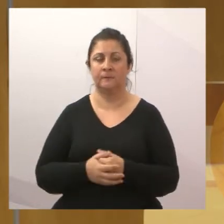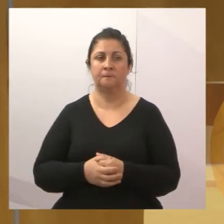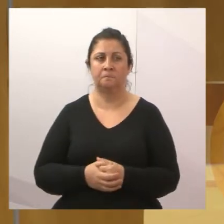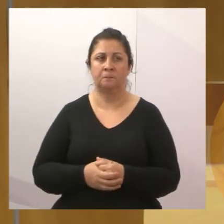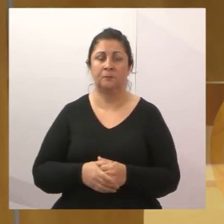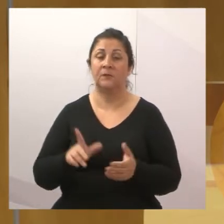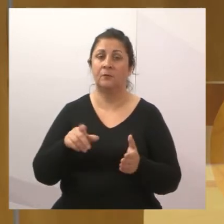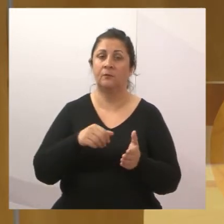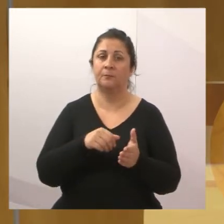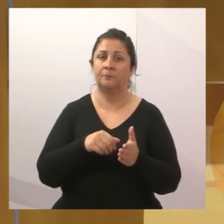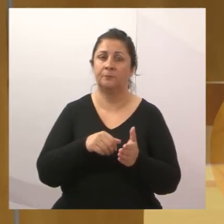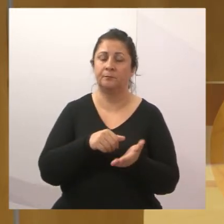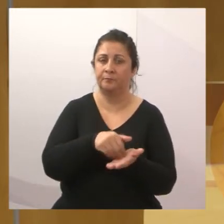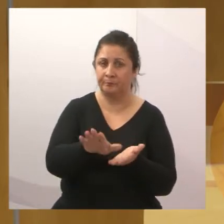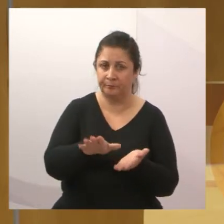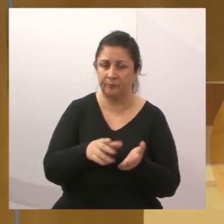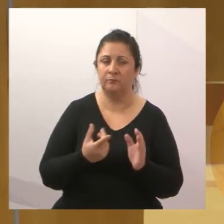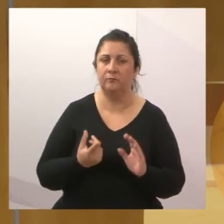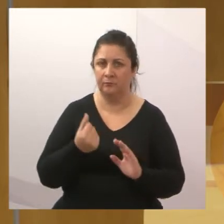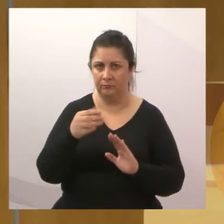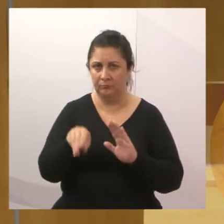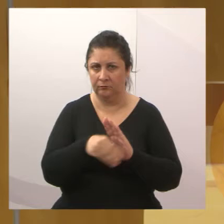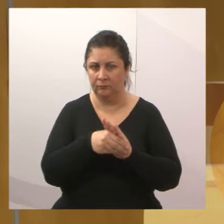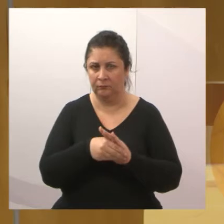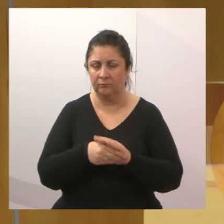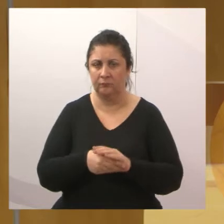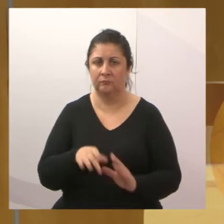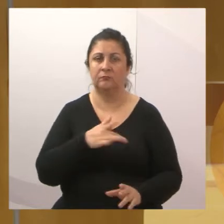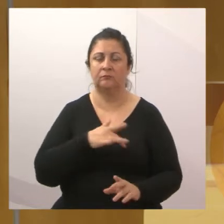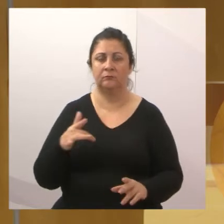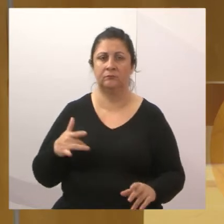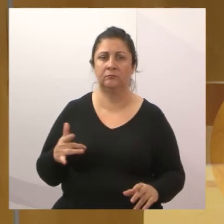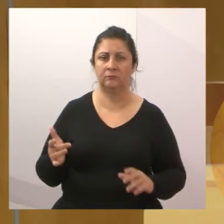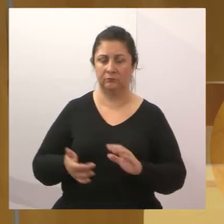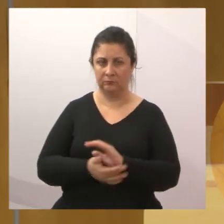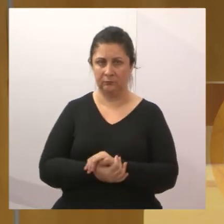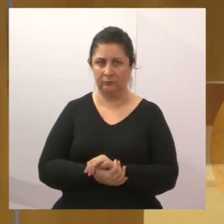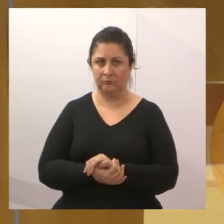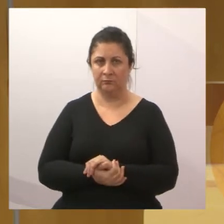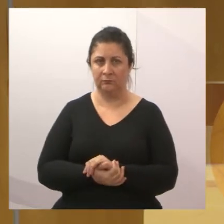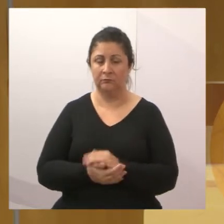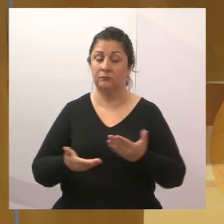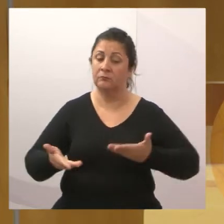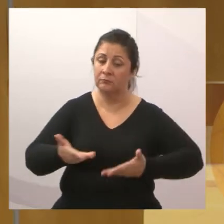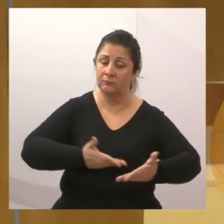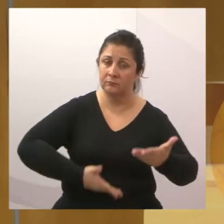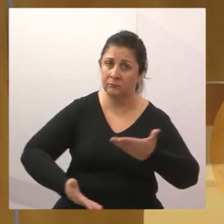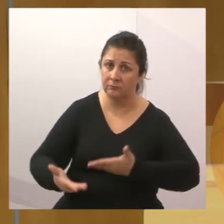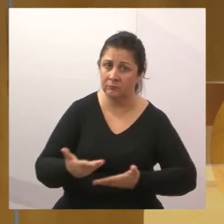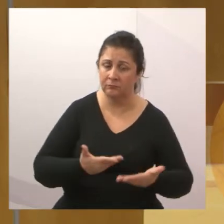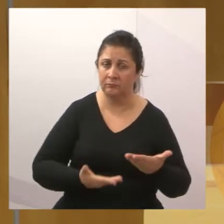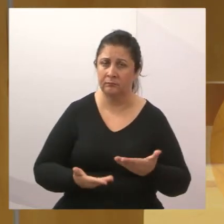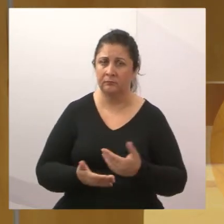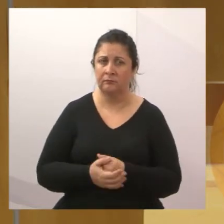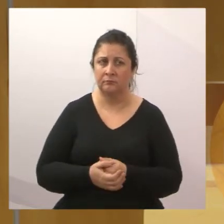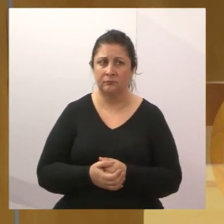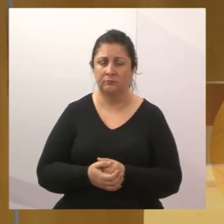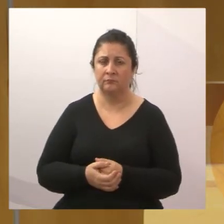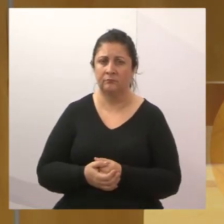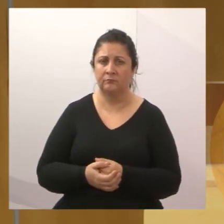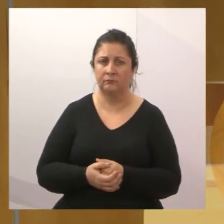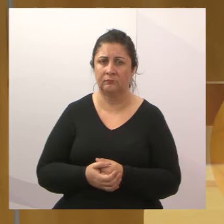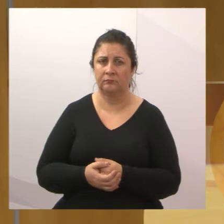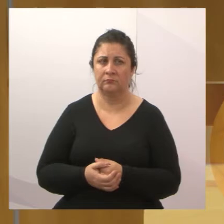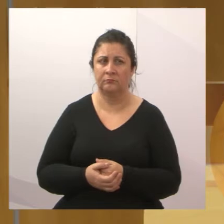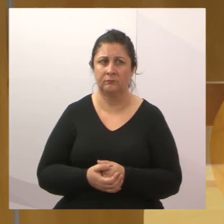eu estou encaminhando as minhas verbas impositivas para a saúde, para dar um atendimento, a